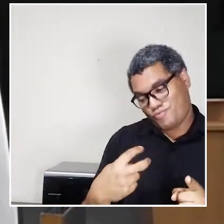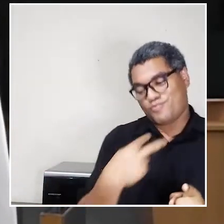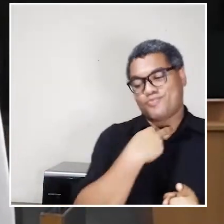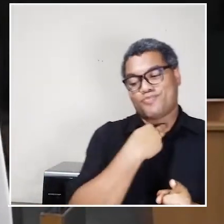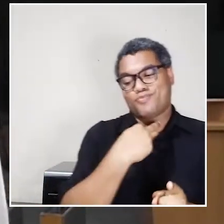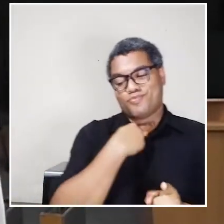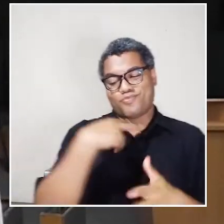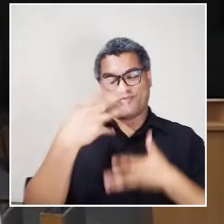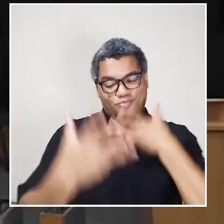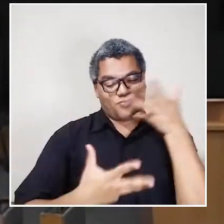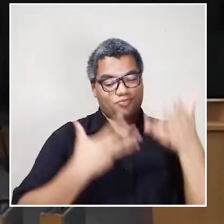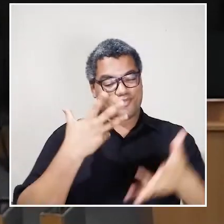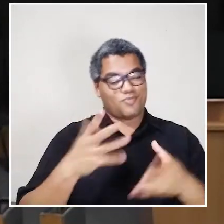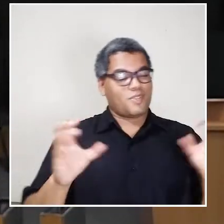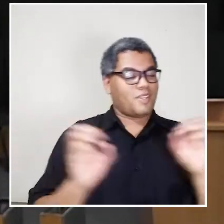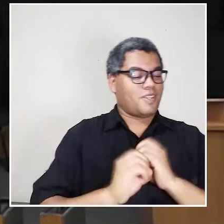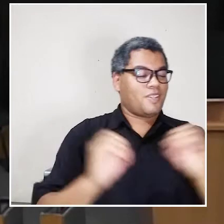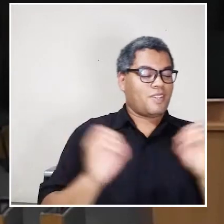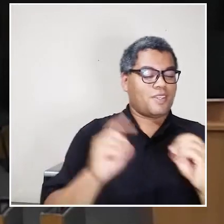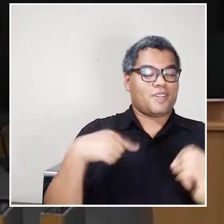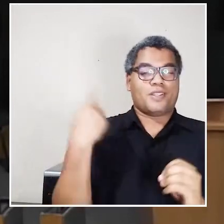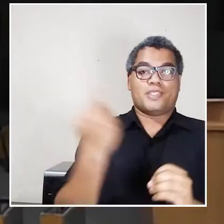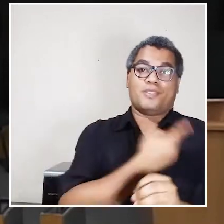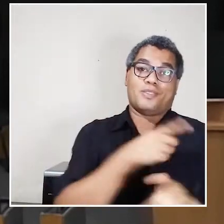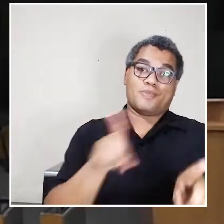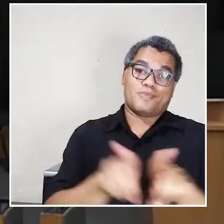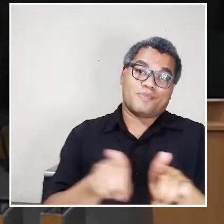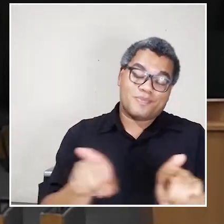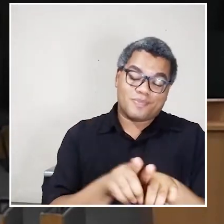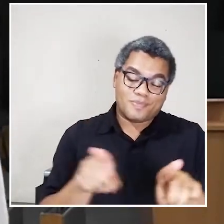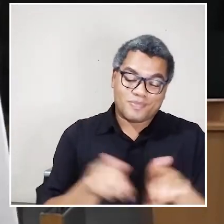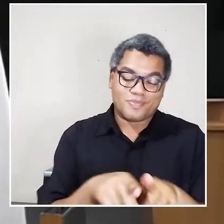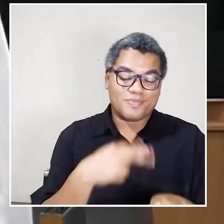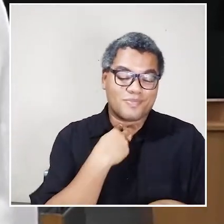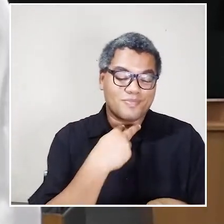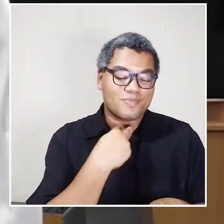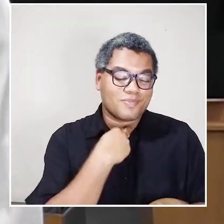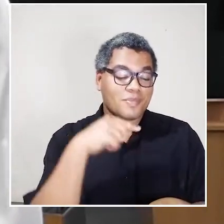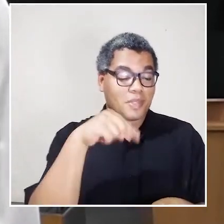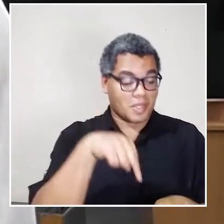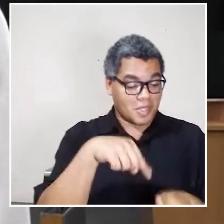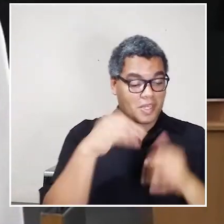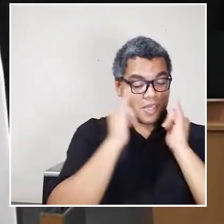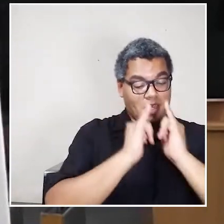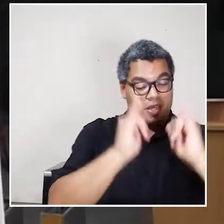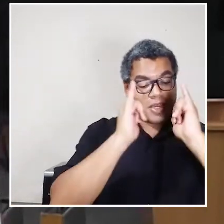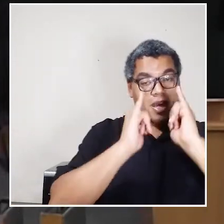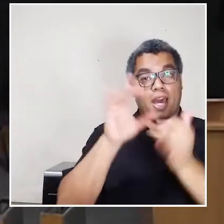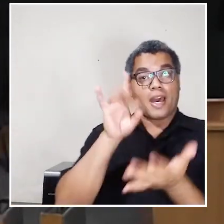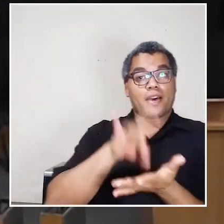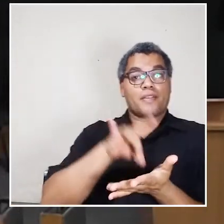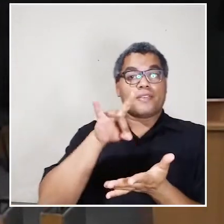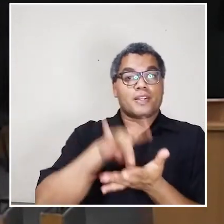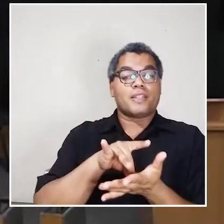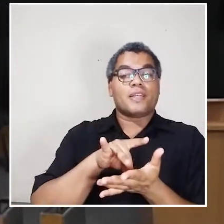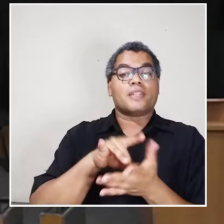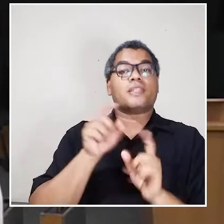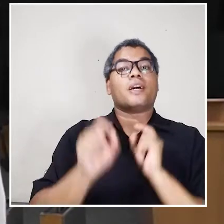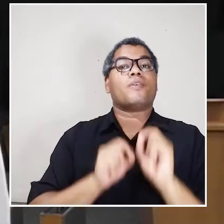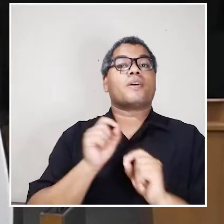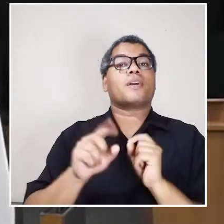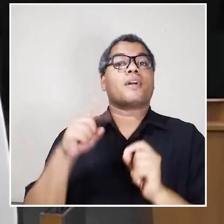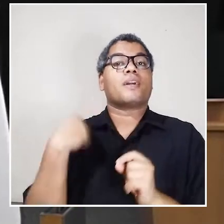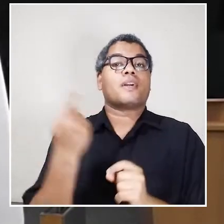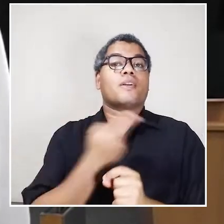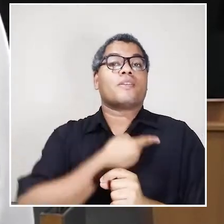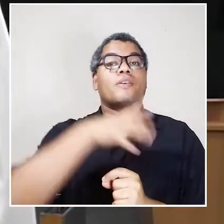cabe nem a mim, nem a qualquer um de nós fazer esse tipo de declaração, a verdade é